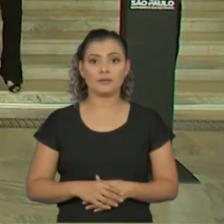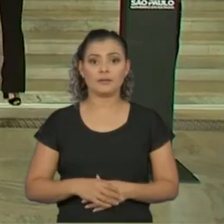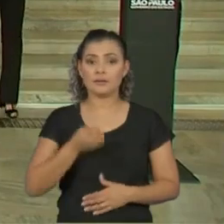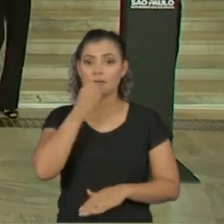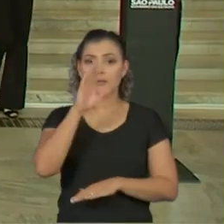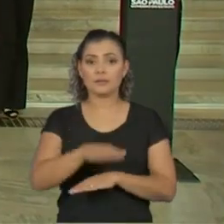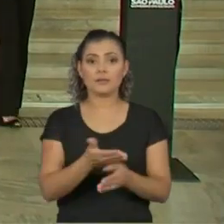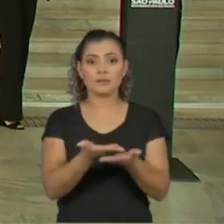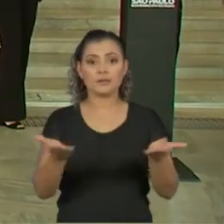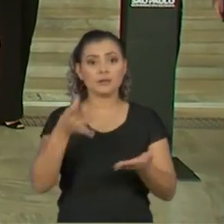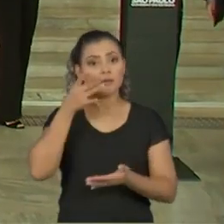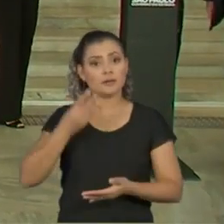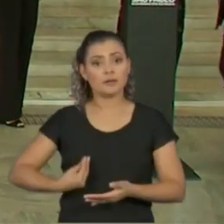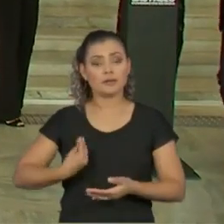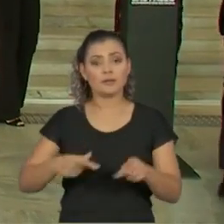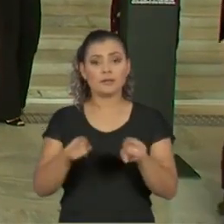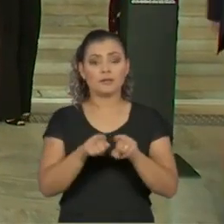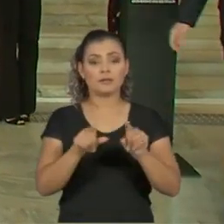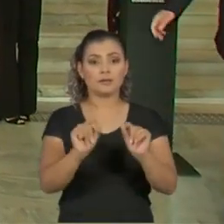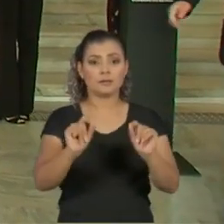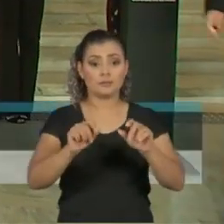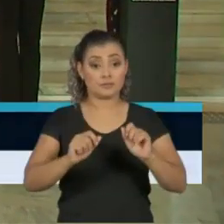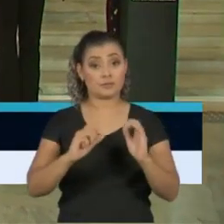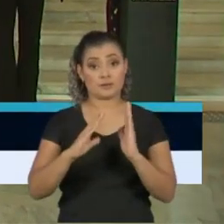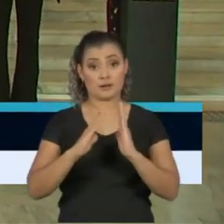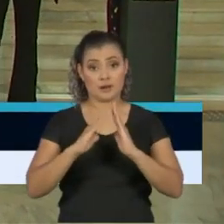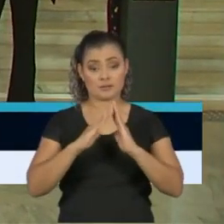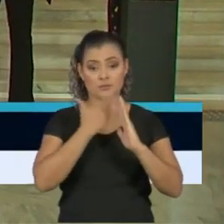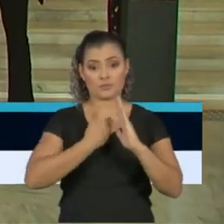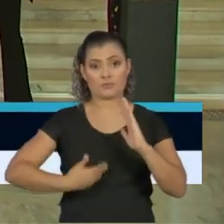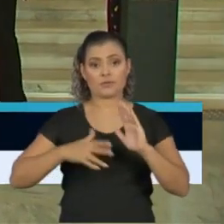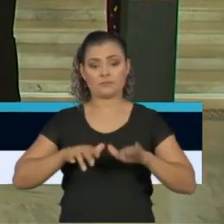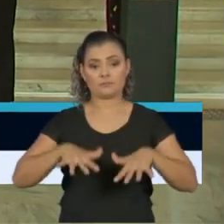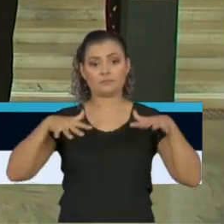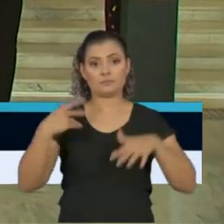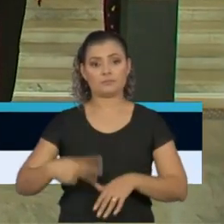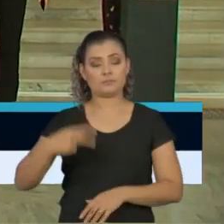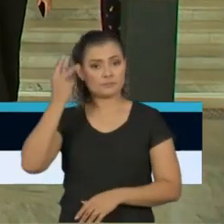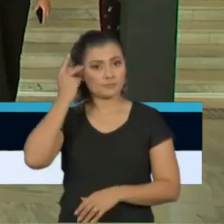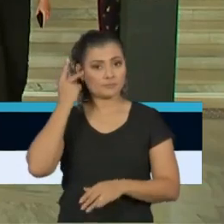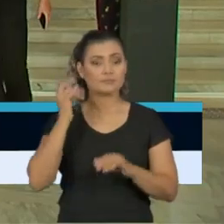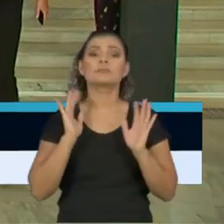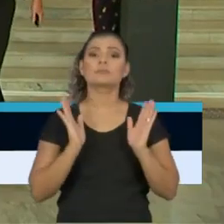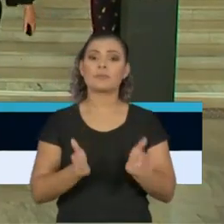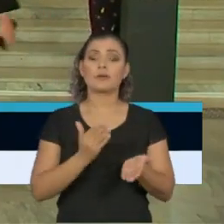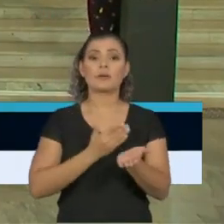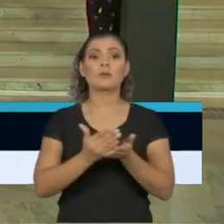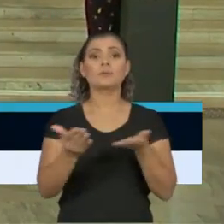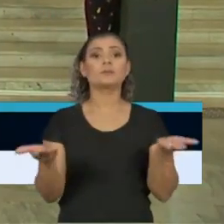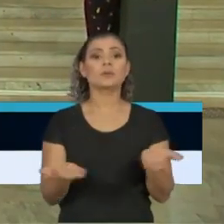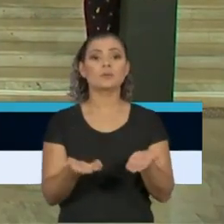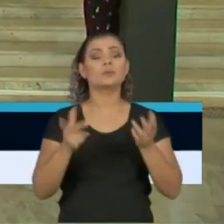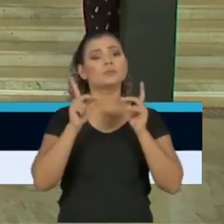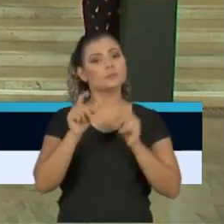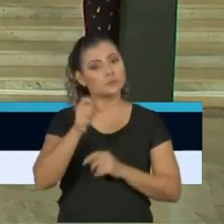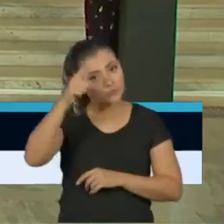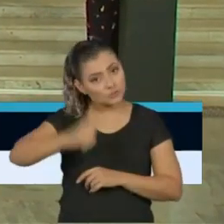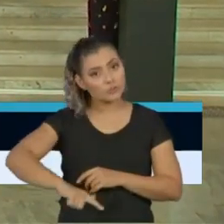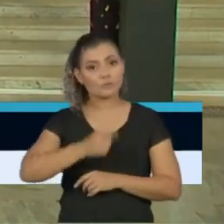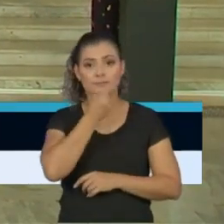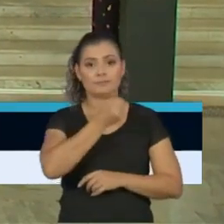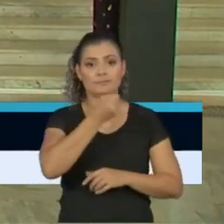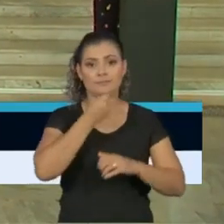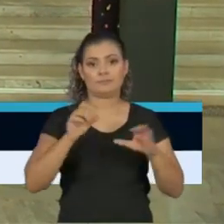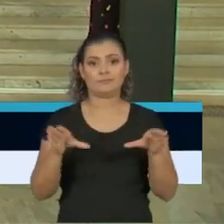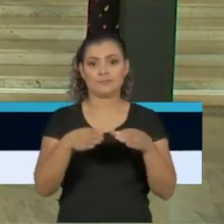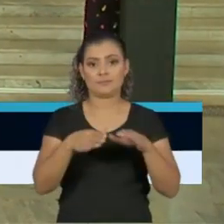Boa tarde, falamos ao vivo do Palácio dos Bandeirantes, sede do Governo do Estado de São Paulo, onde vai começar mais uma entrevista